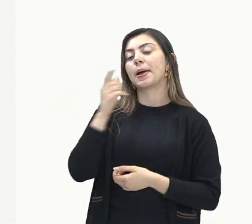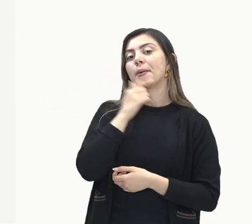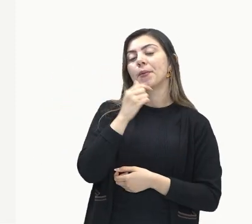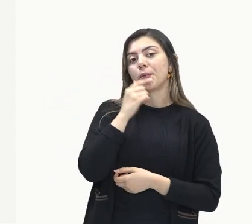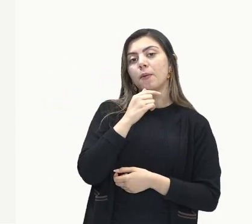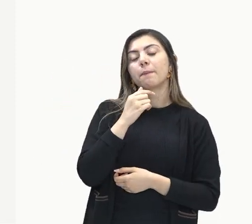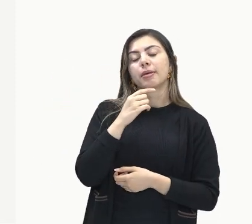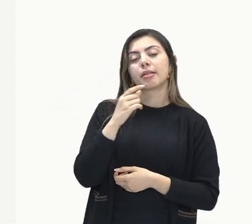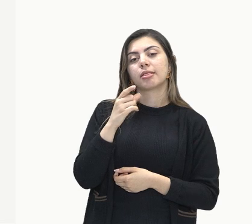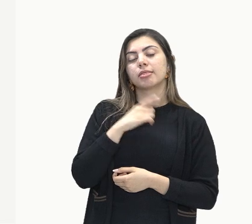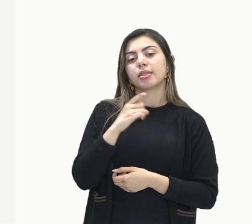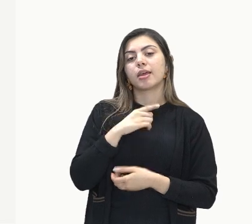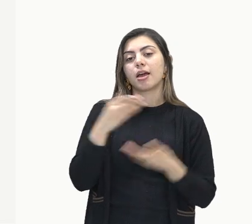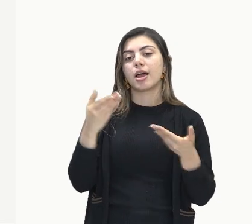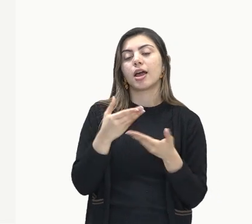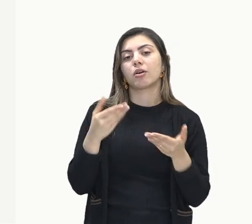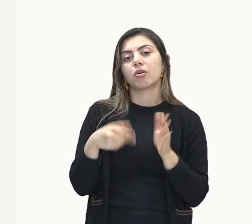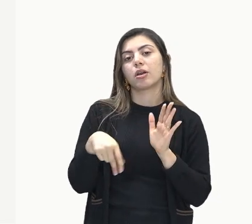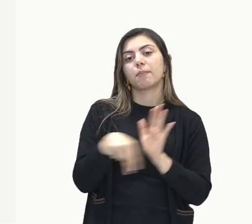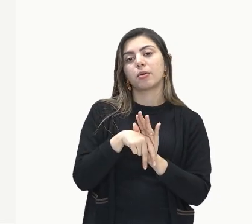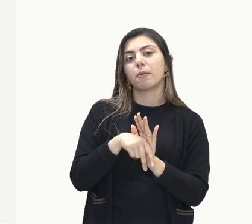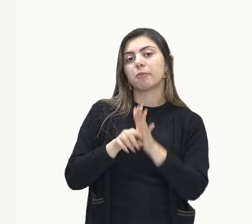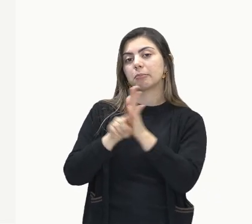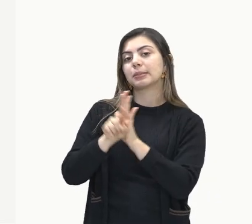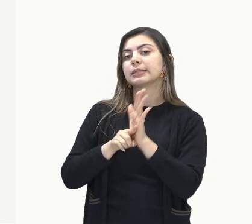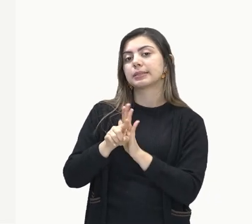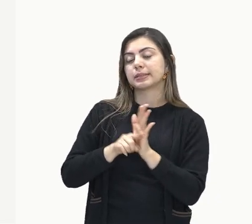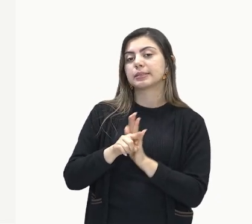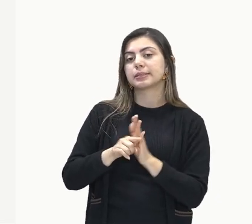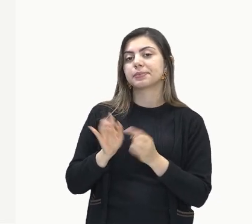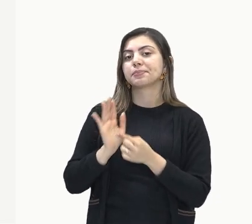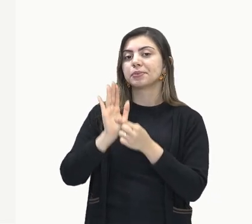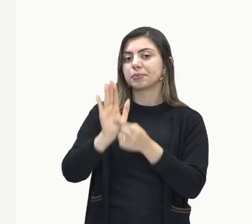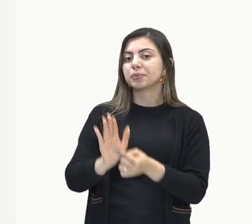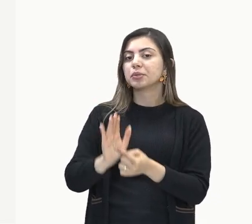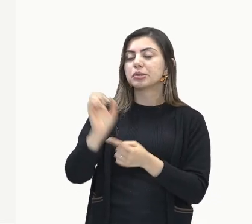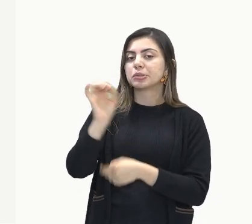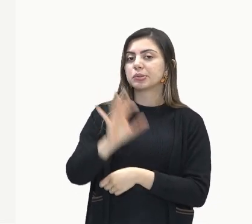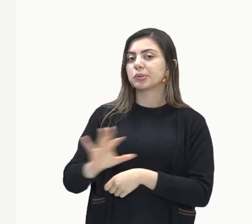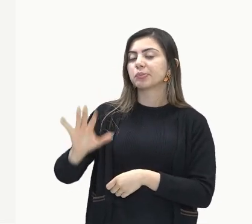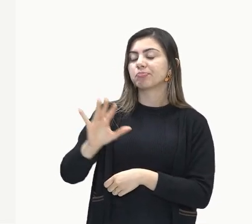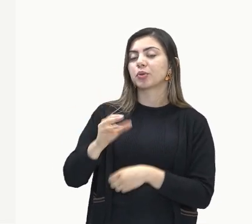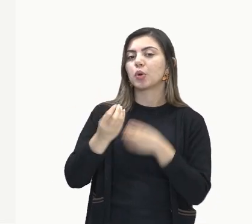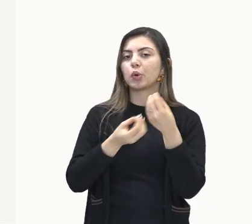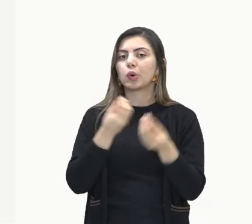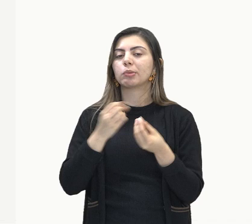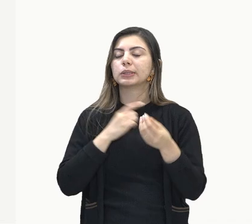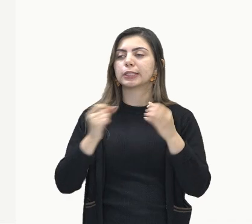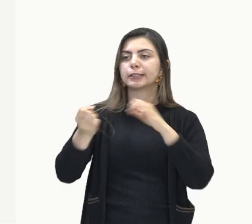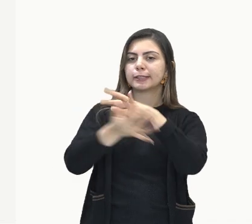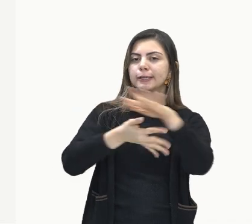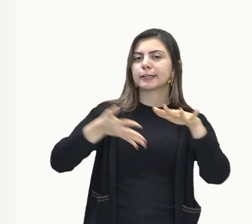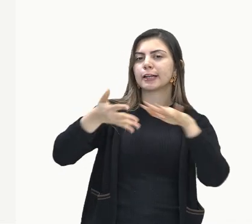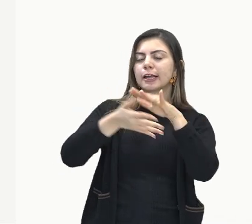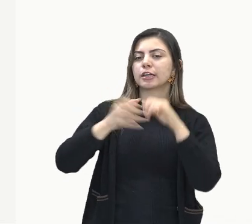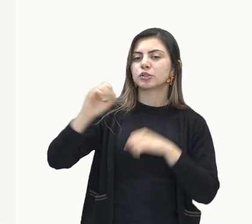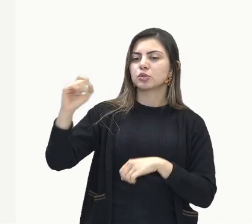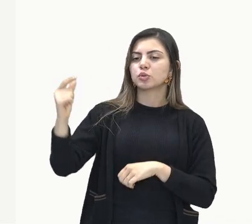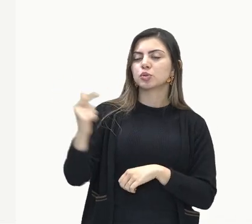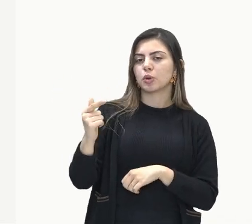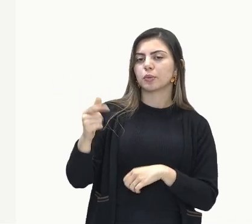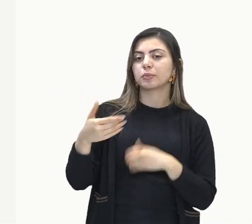coloca esse modelo, certo, de sistema solar, onde Vênus, Marte e